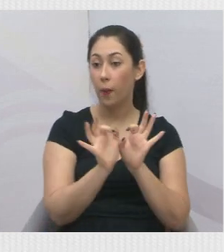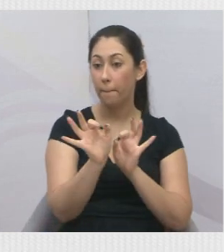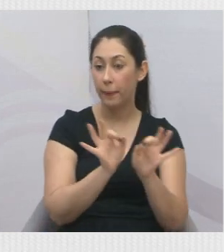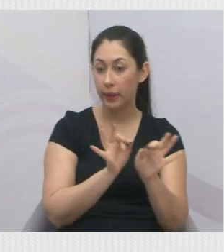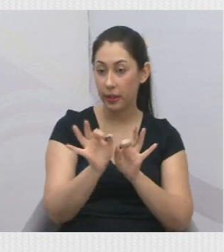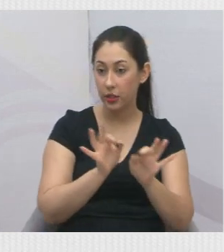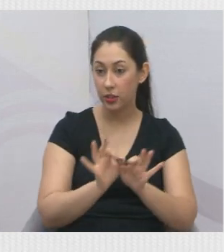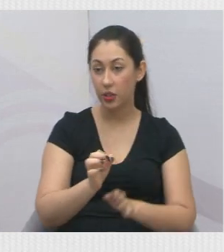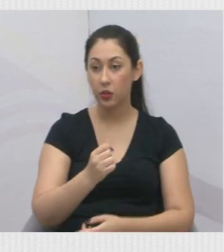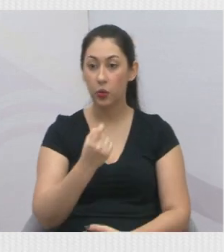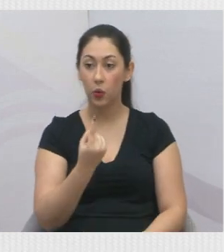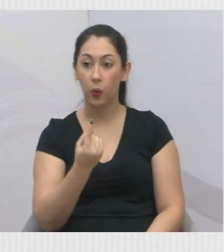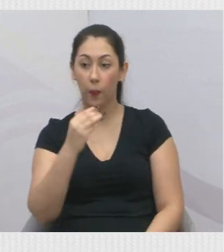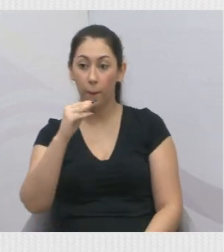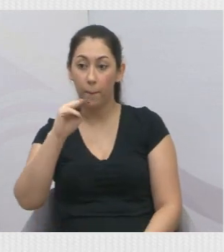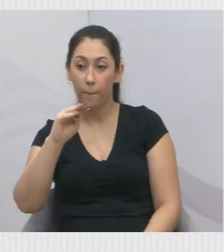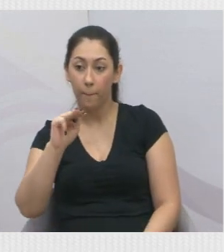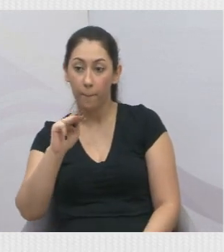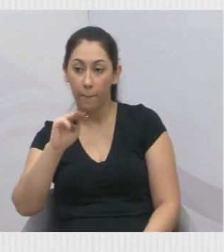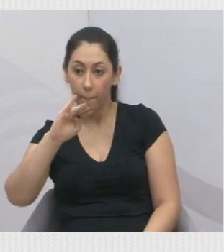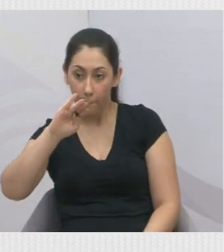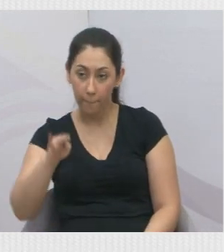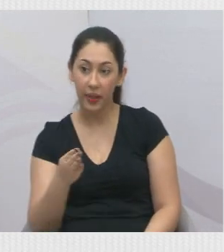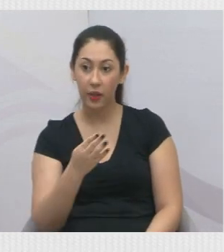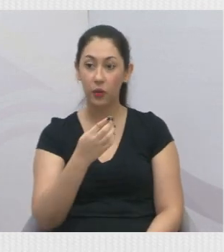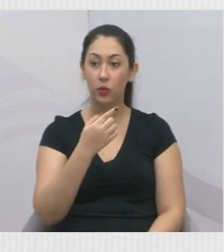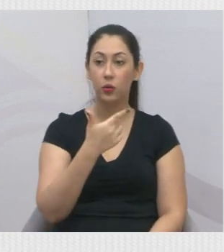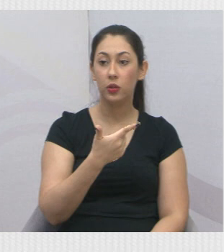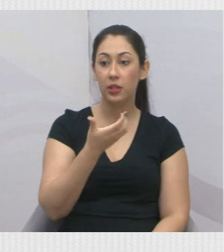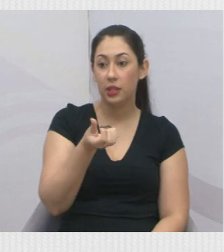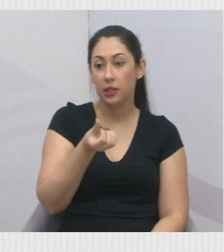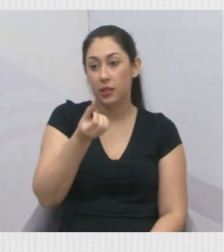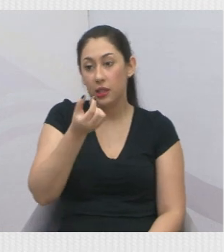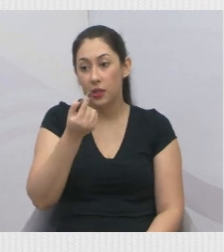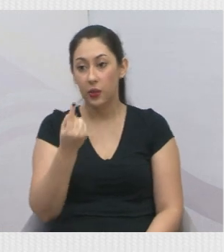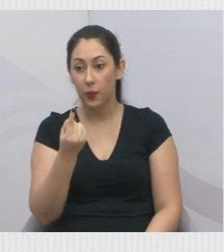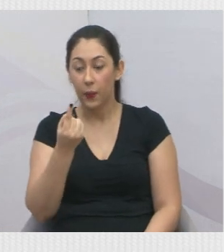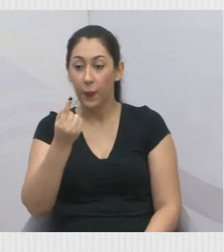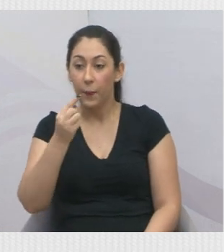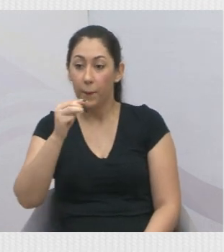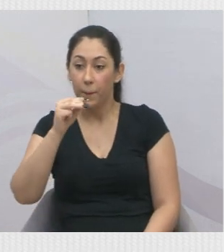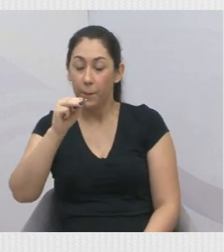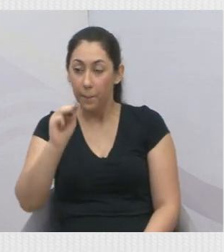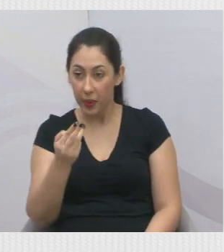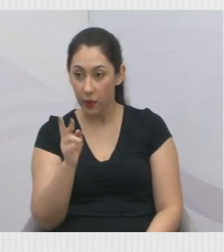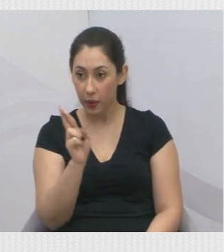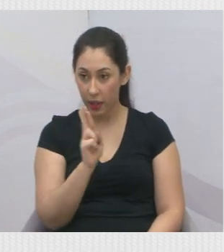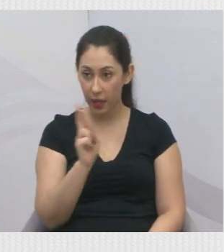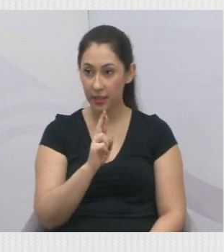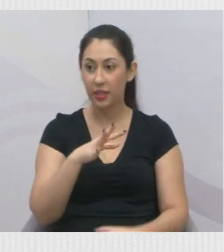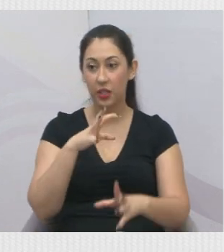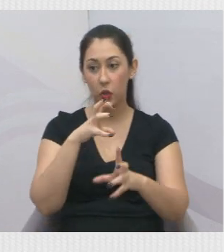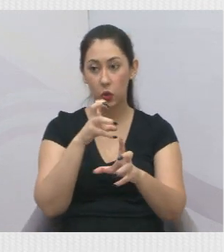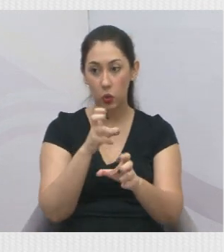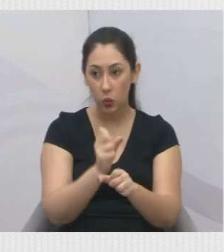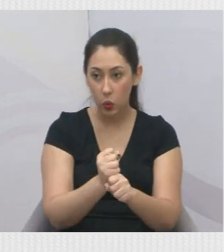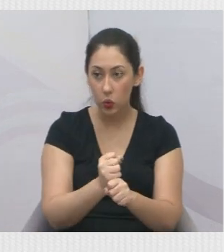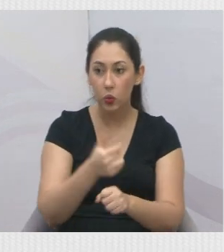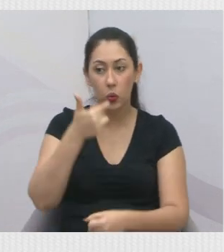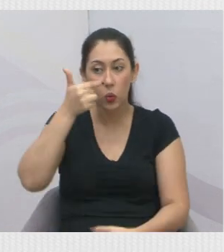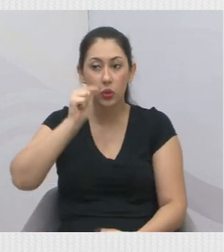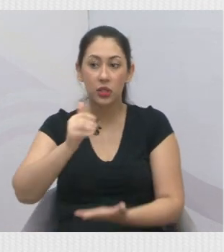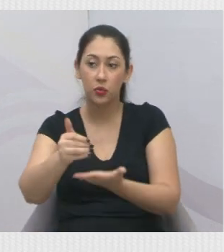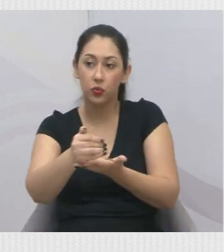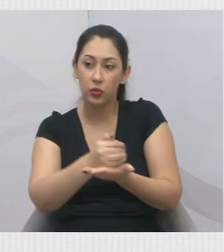R$ 1.261.000 previsto, foi arrecadado R$ 1.213.000. Se vocês perceberem os dois últimos lances, que é transferência de capital e